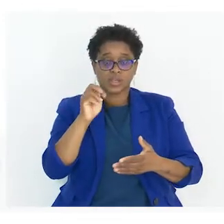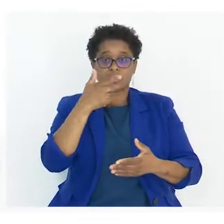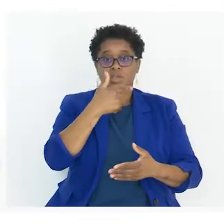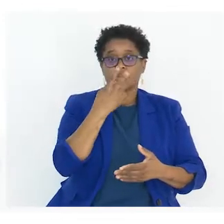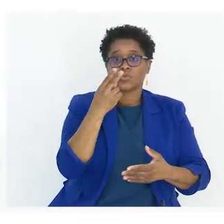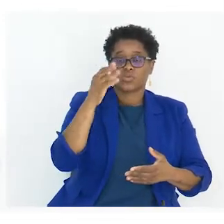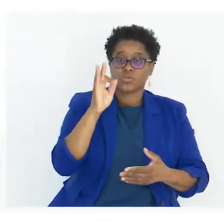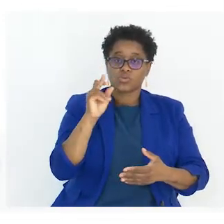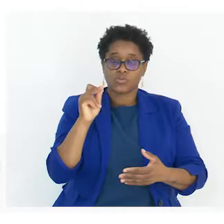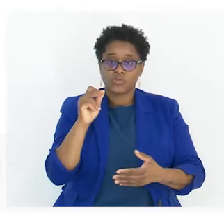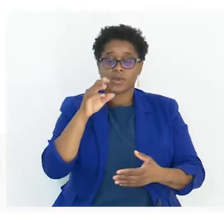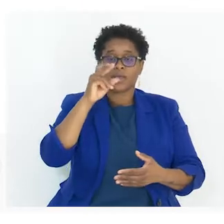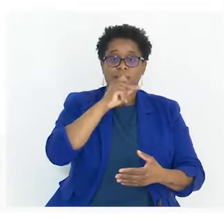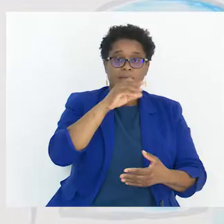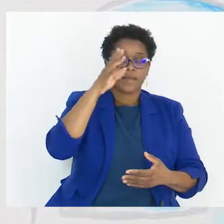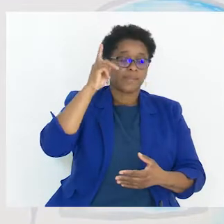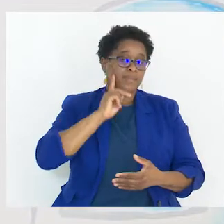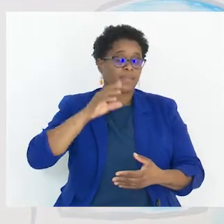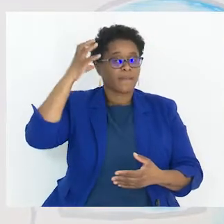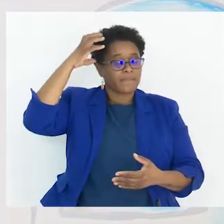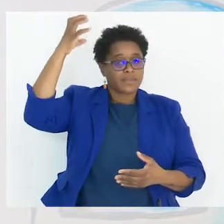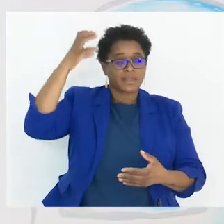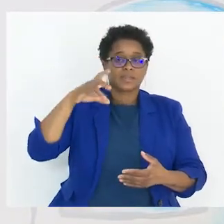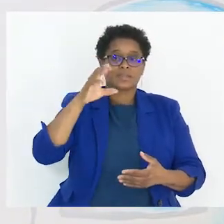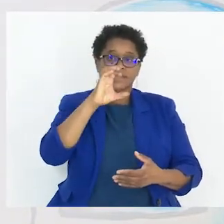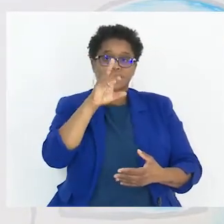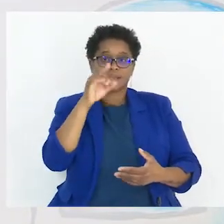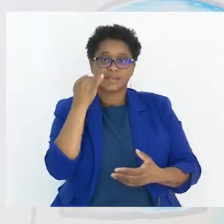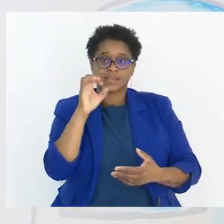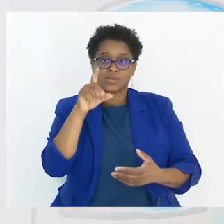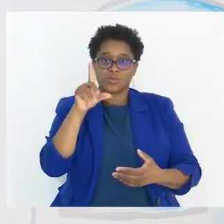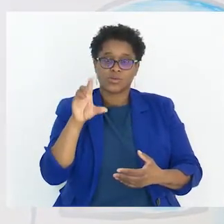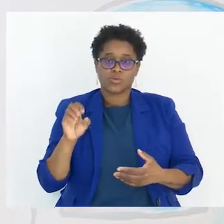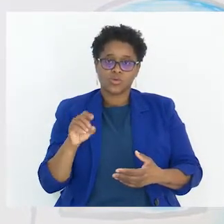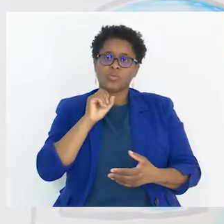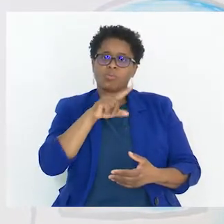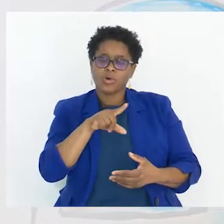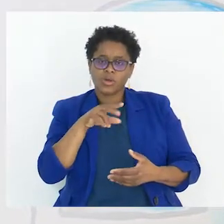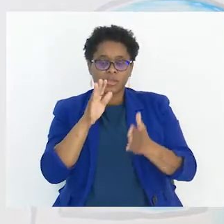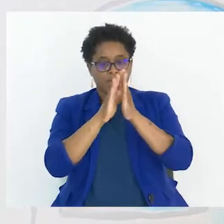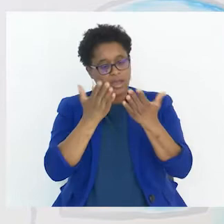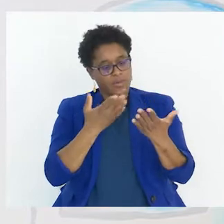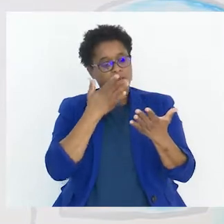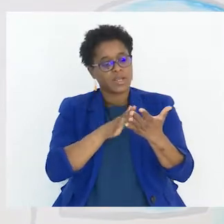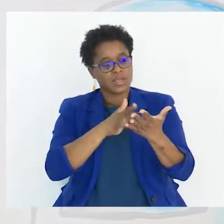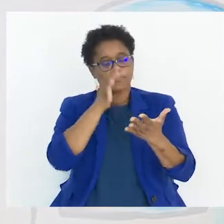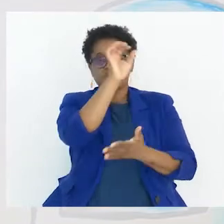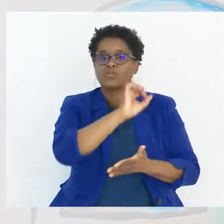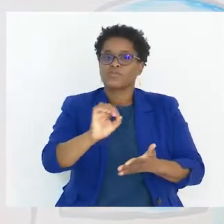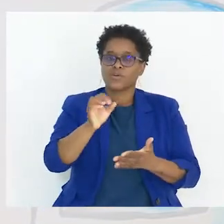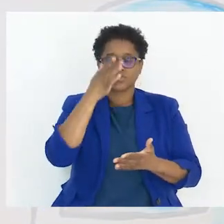Tufas, a Princesa Crioula. O vosso manual. Podem abrir ali, o vosso manual na